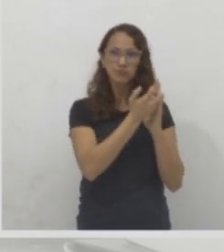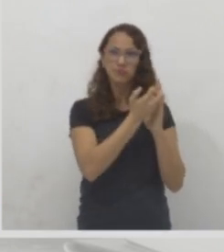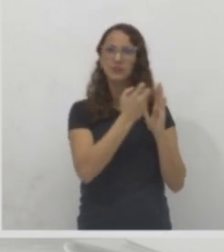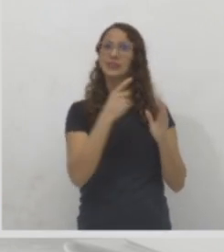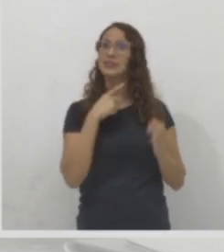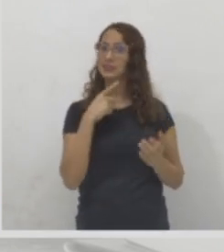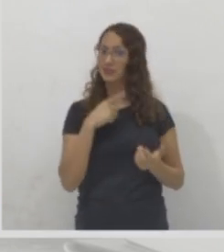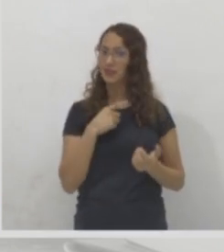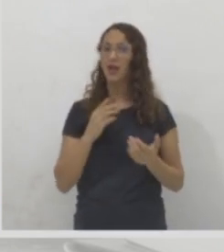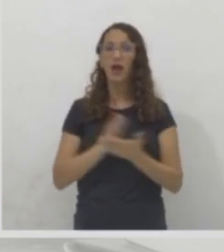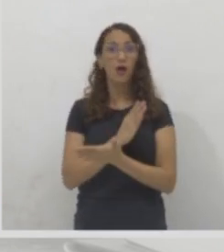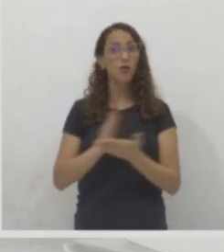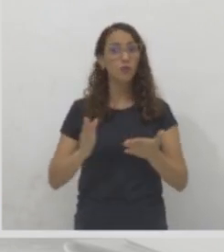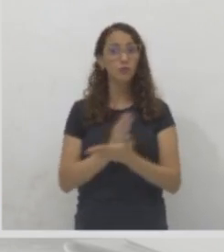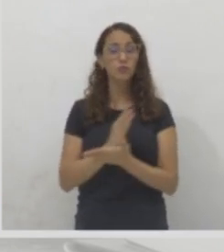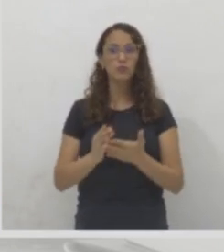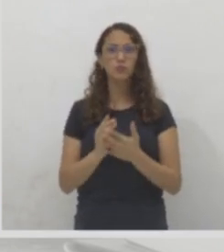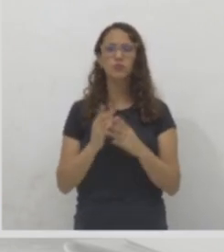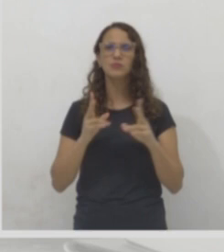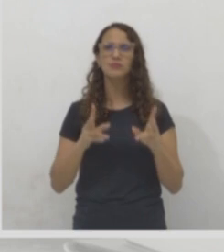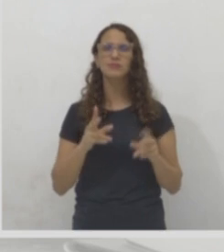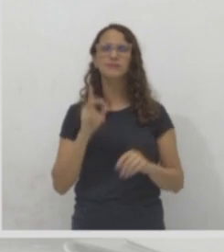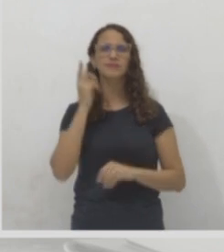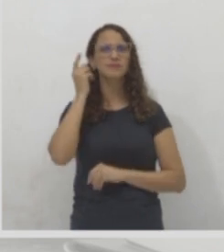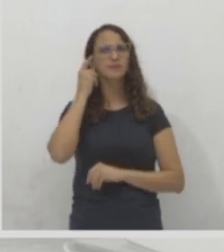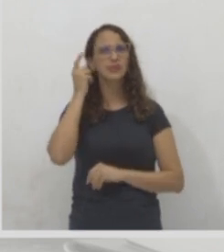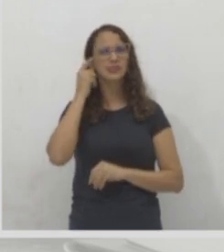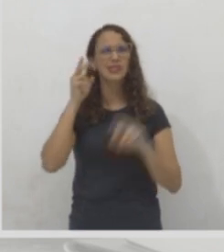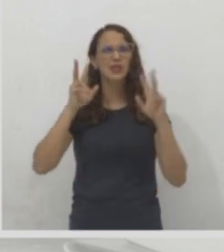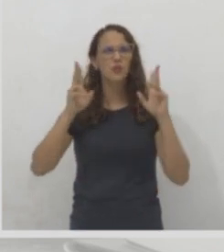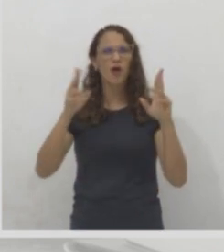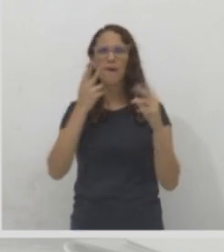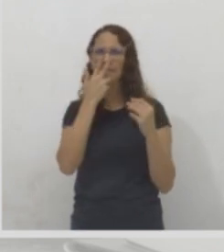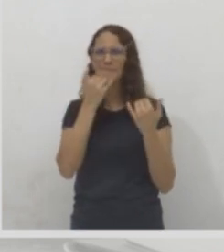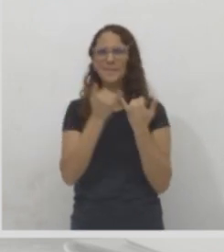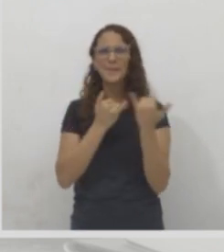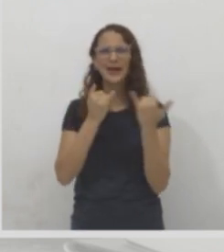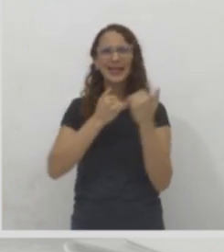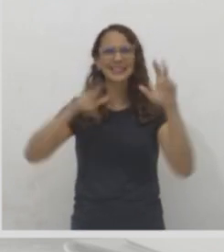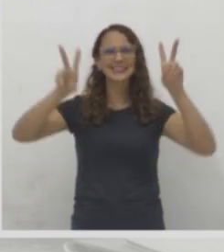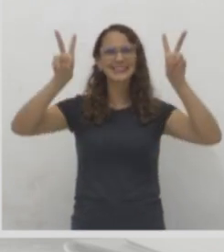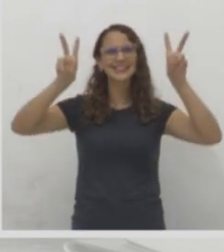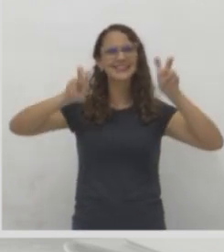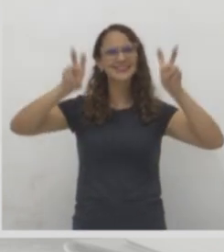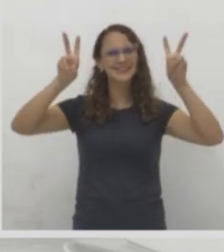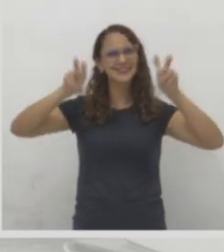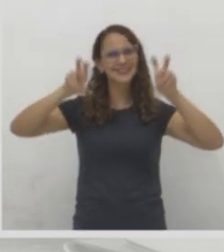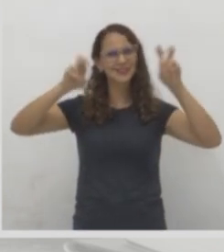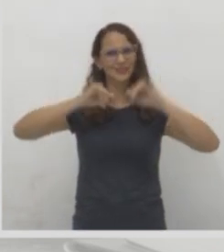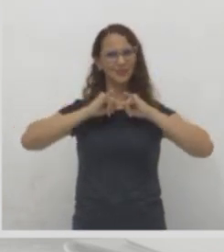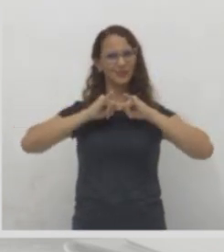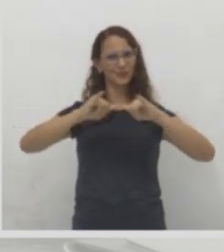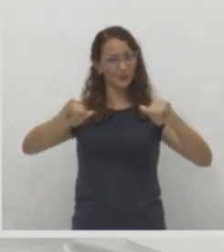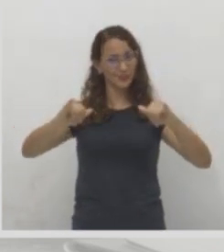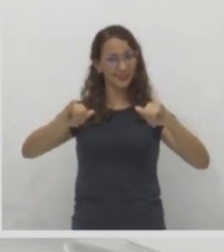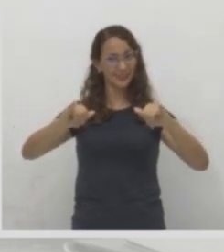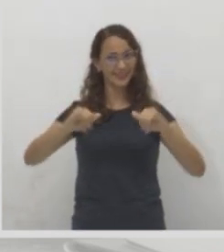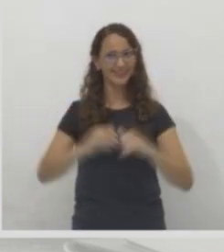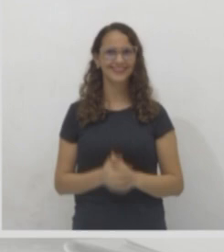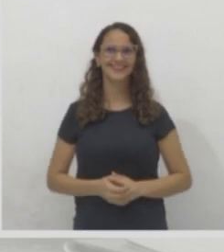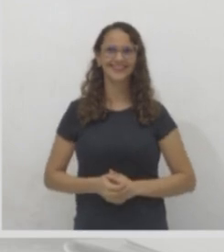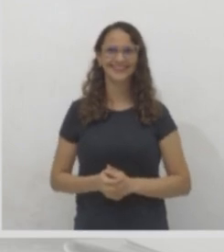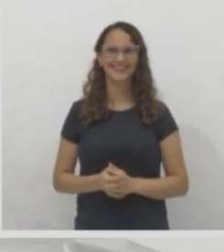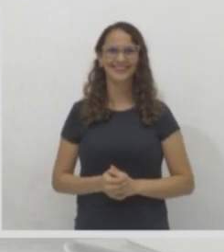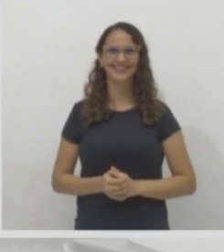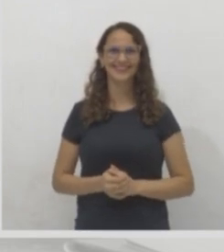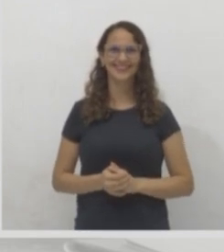manchete também como o título de uma determinada notícia, certo? Então, nós